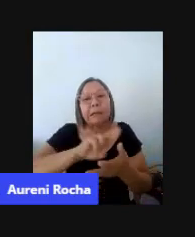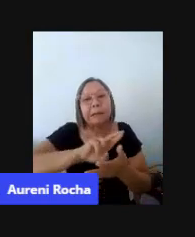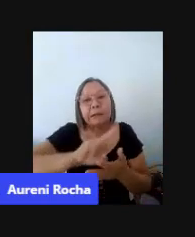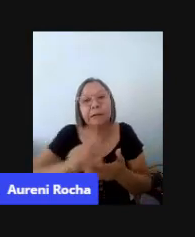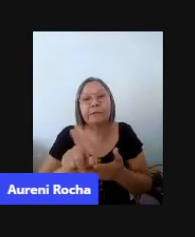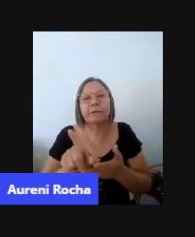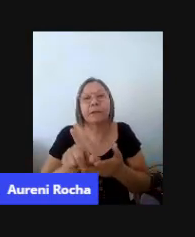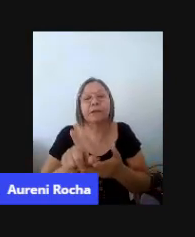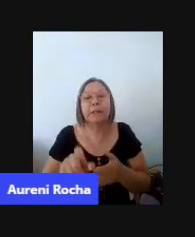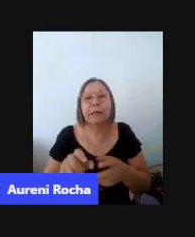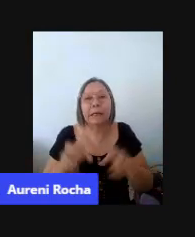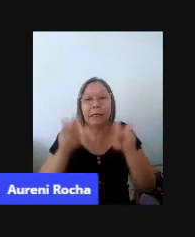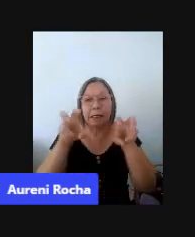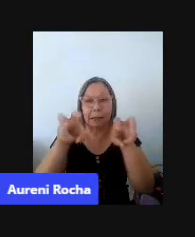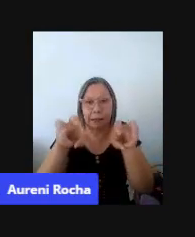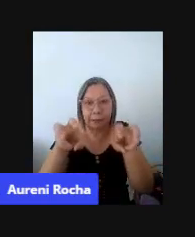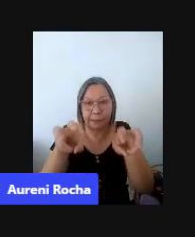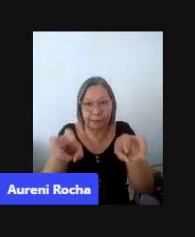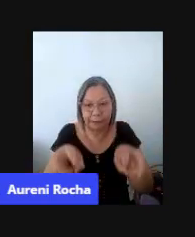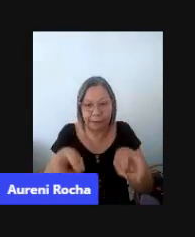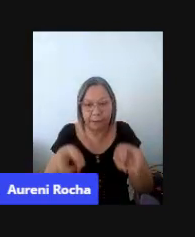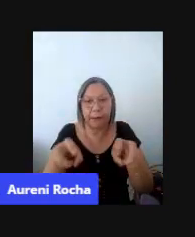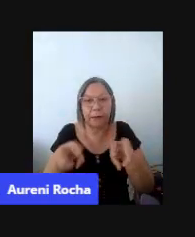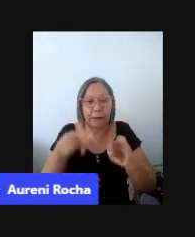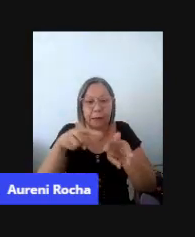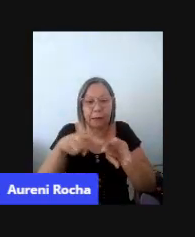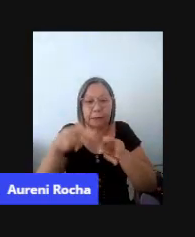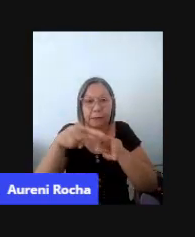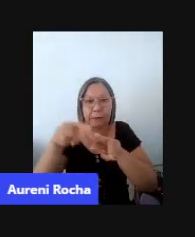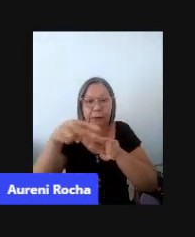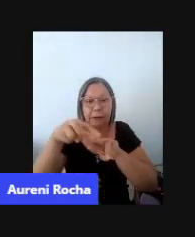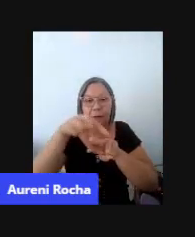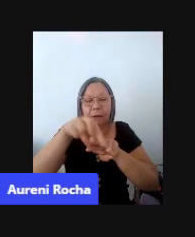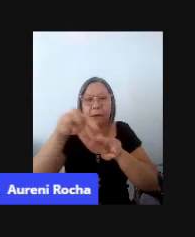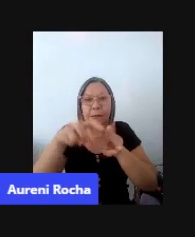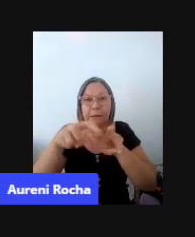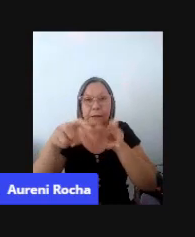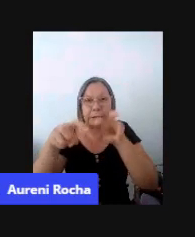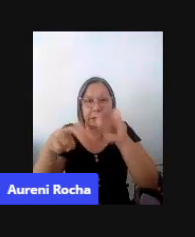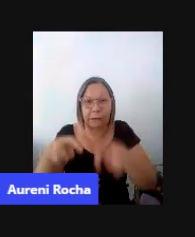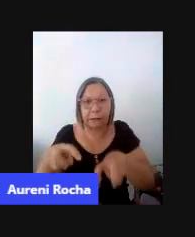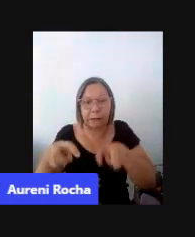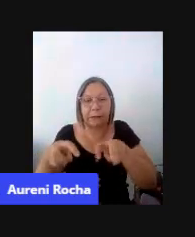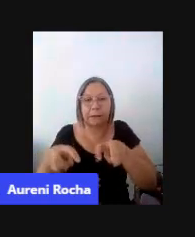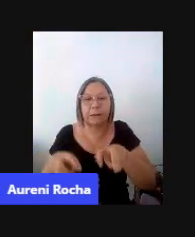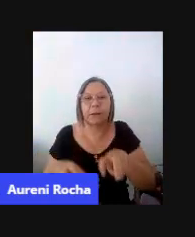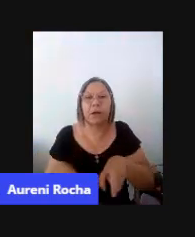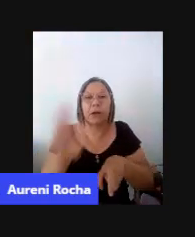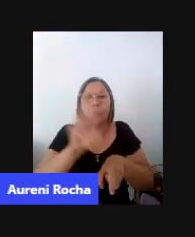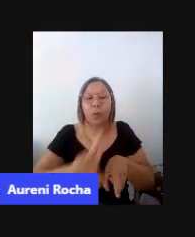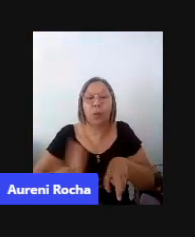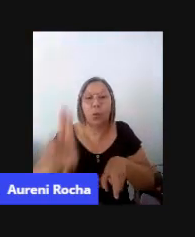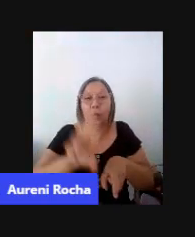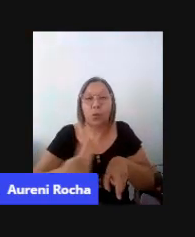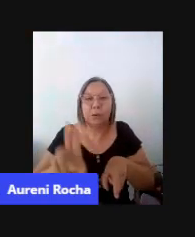garra gigante, né, no terceiro dedo, que ele utiliza para quebrar formigas e